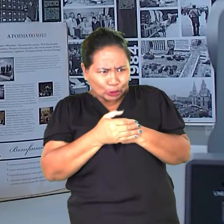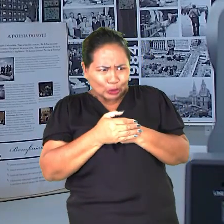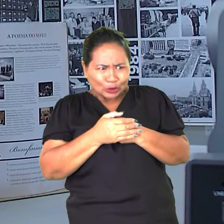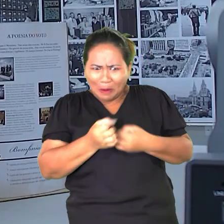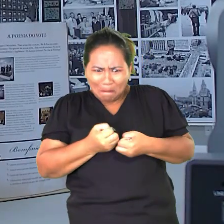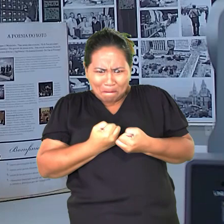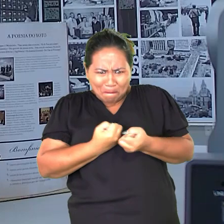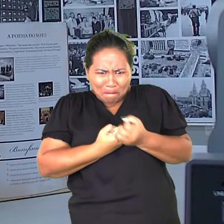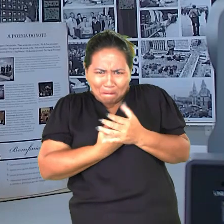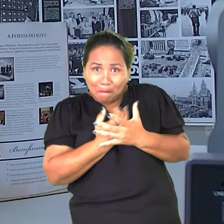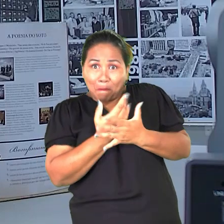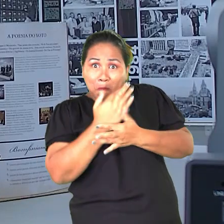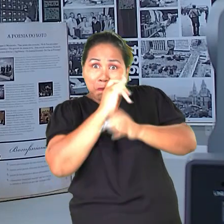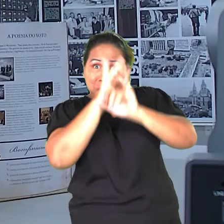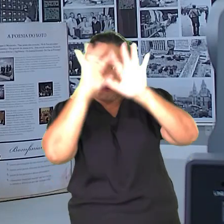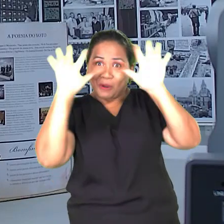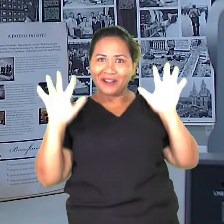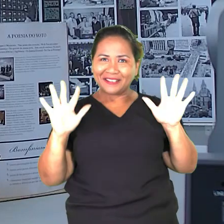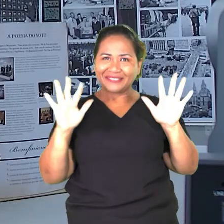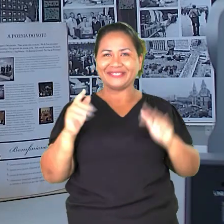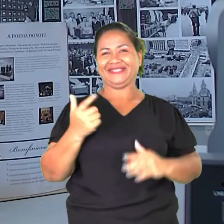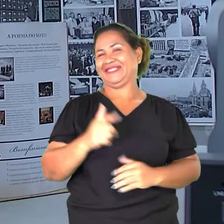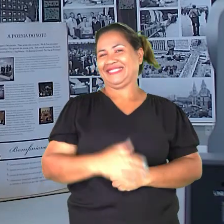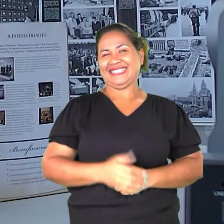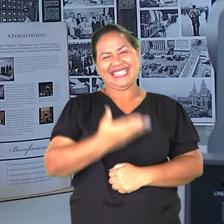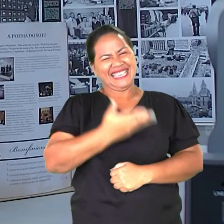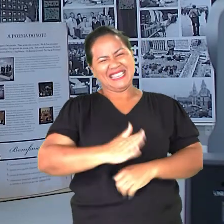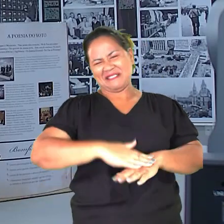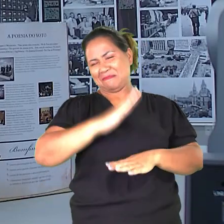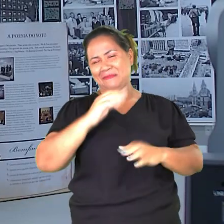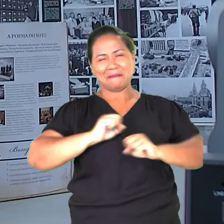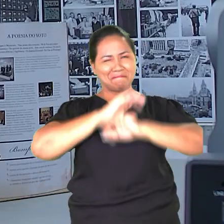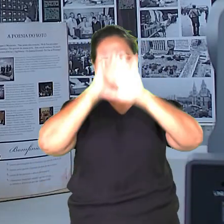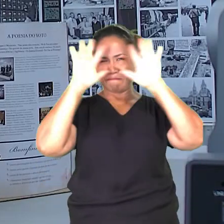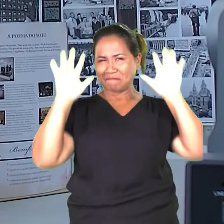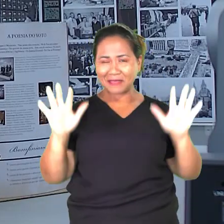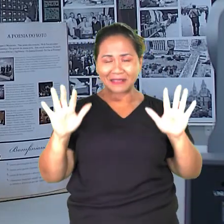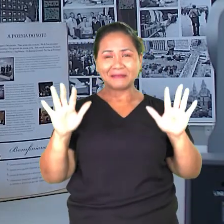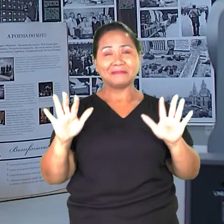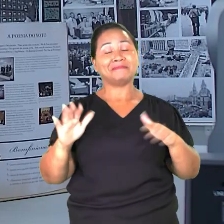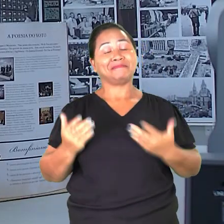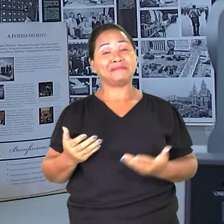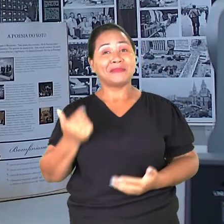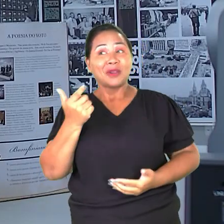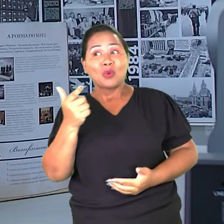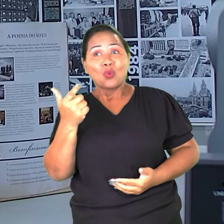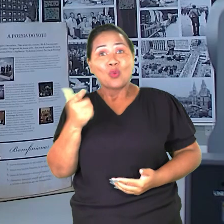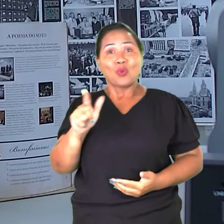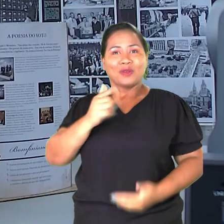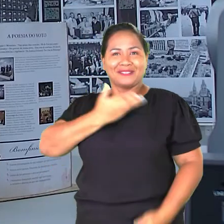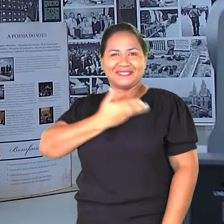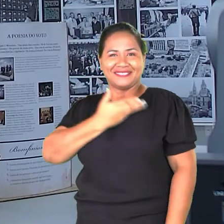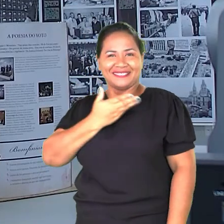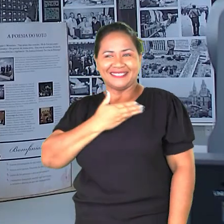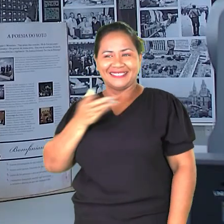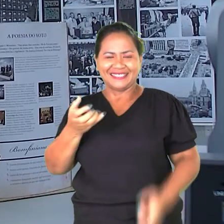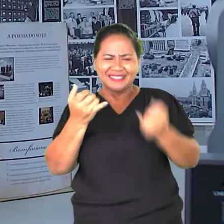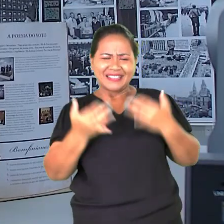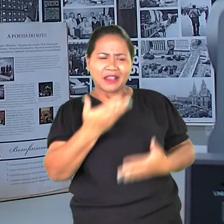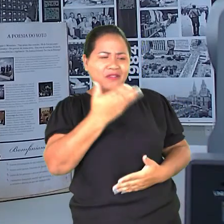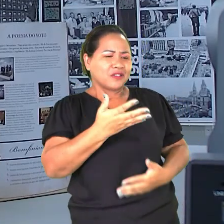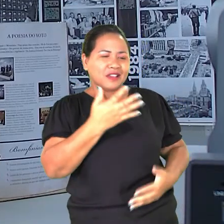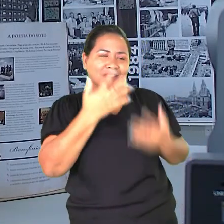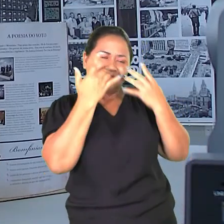escondê-lo. Na lindíssima colocação da colega Cíntia Takiguchi, Paulo Bonfim era um